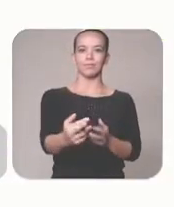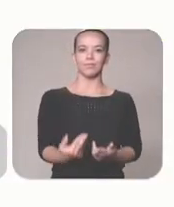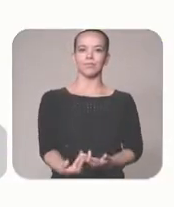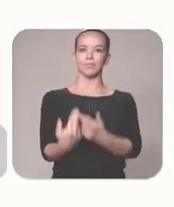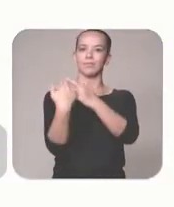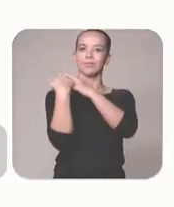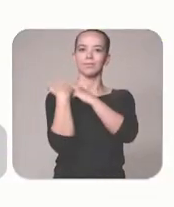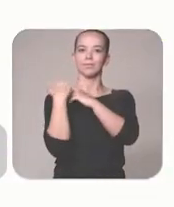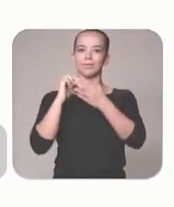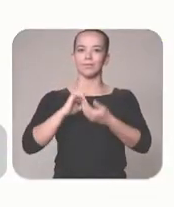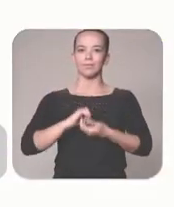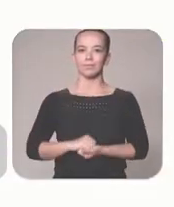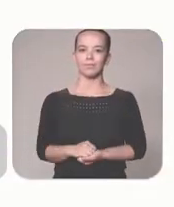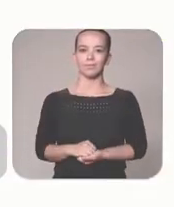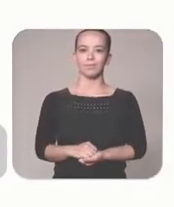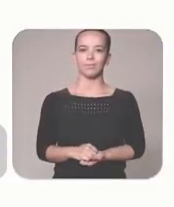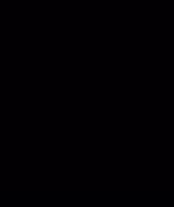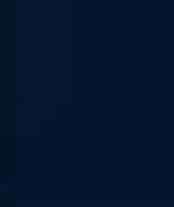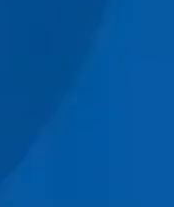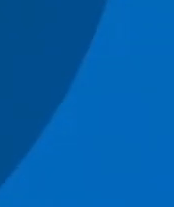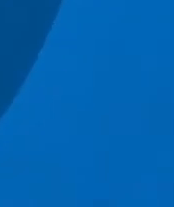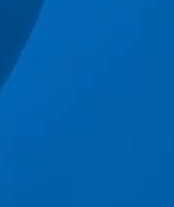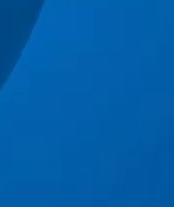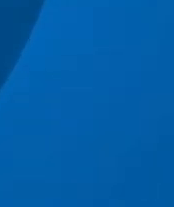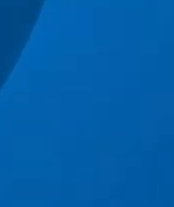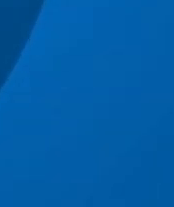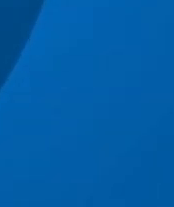para frente com responsabilidade.